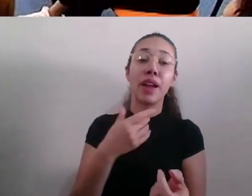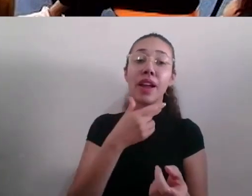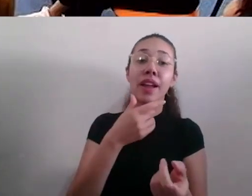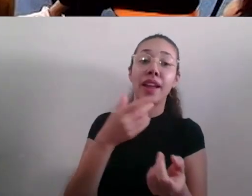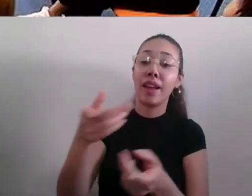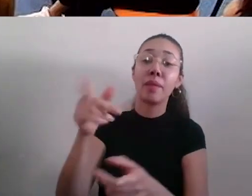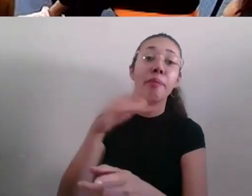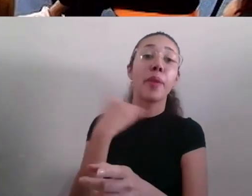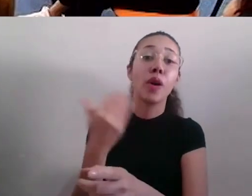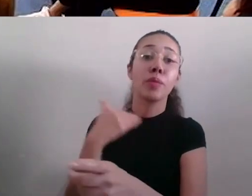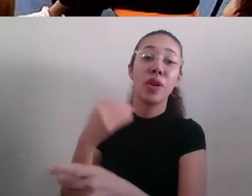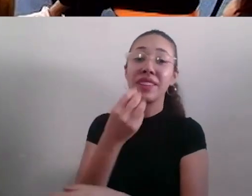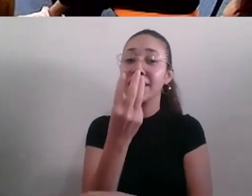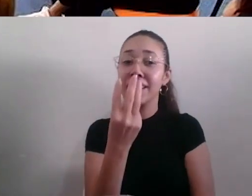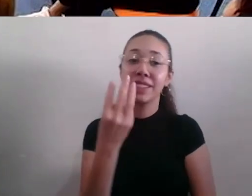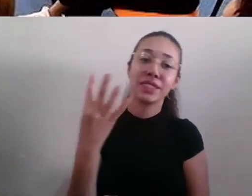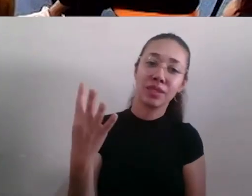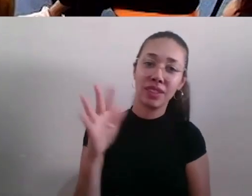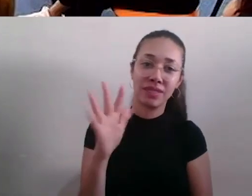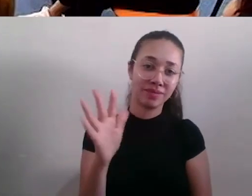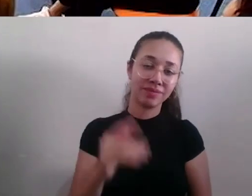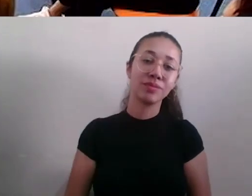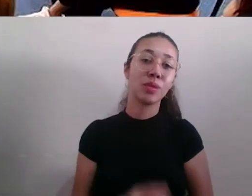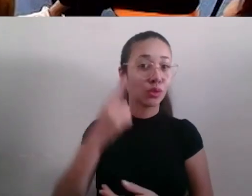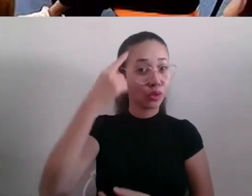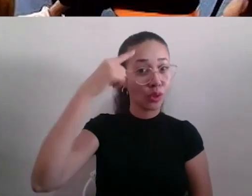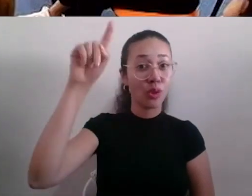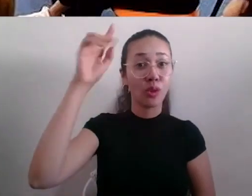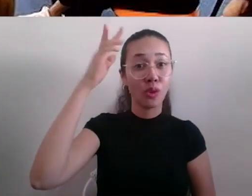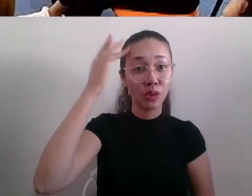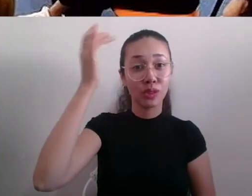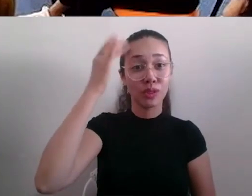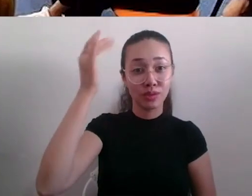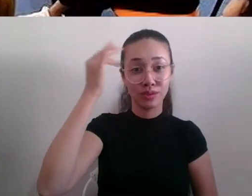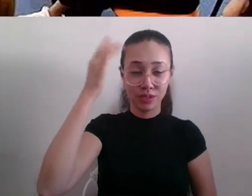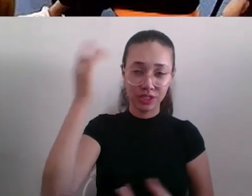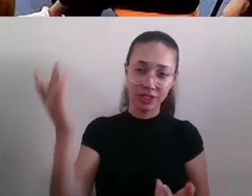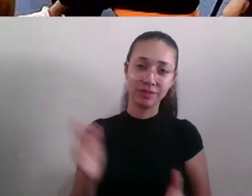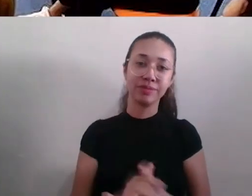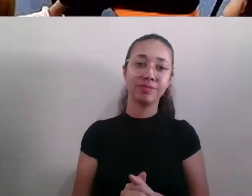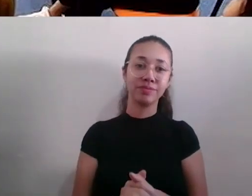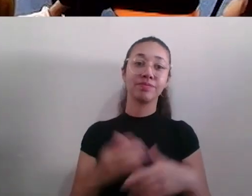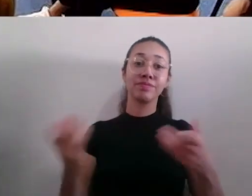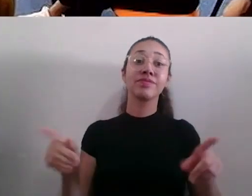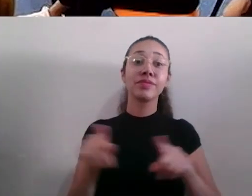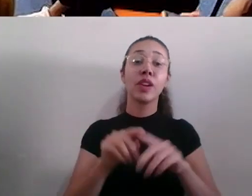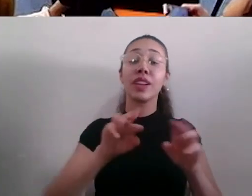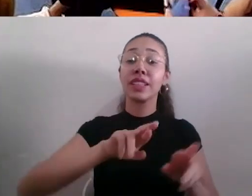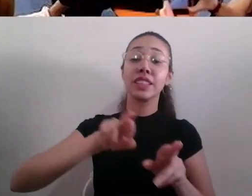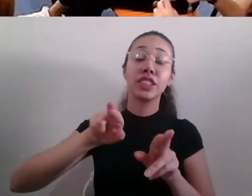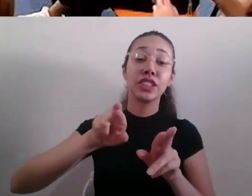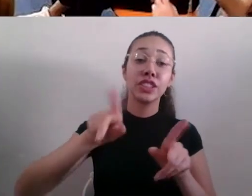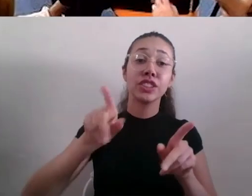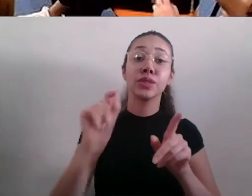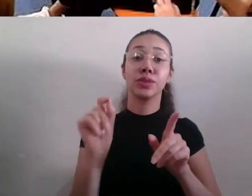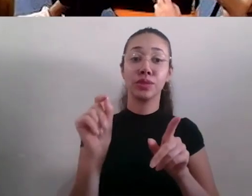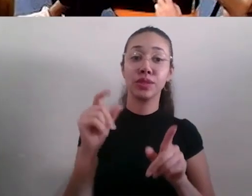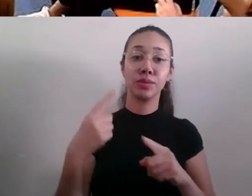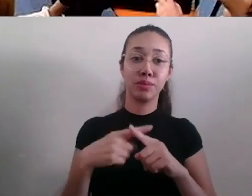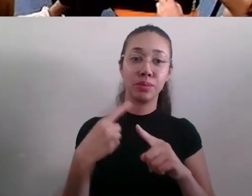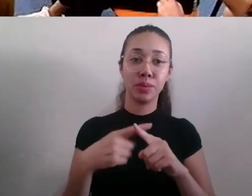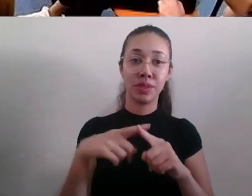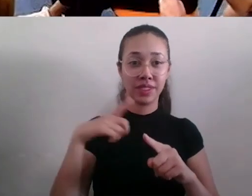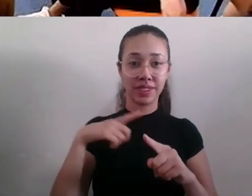O caso da Ângela tem a diferença porque tem essa defesa que o Evandro Lins e Silva fez, que é uma